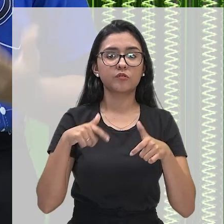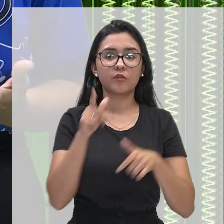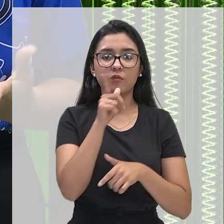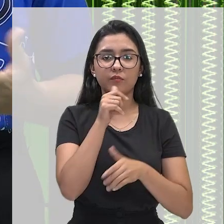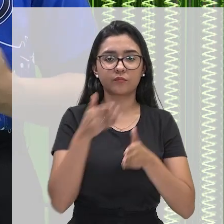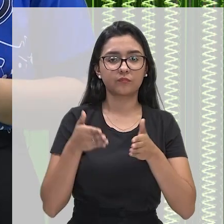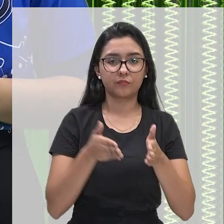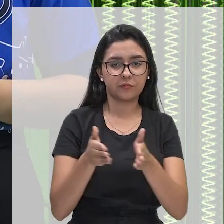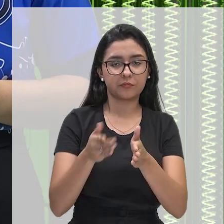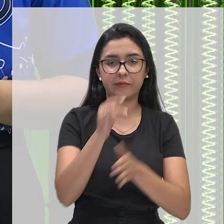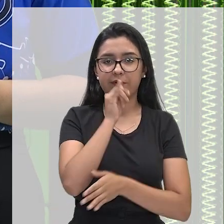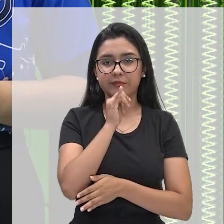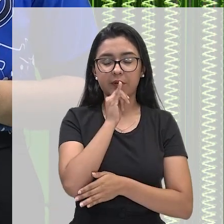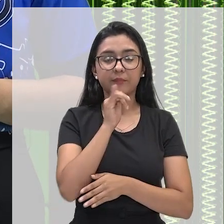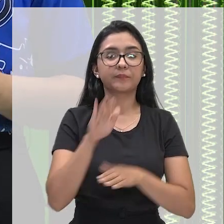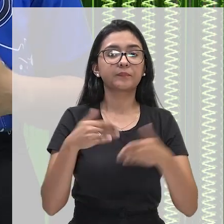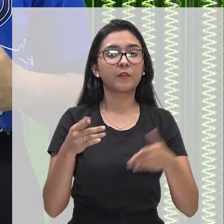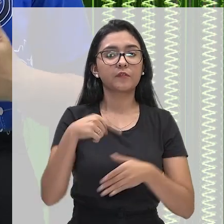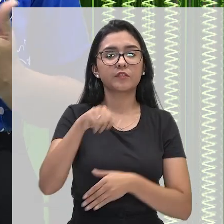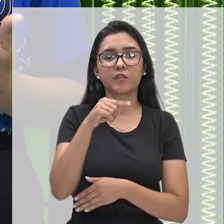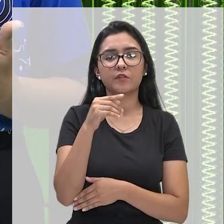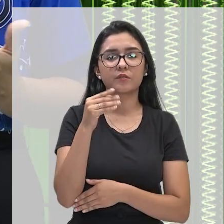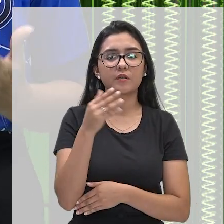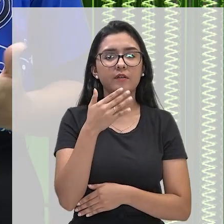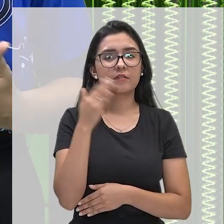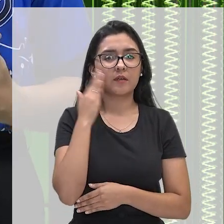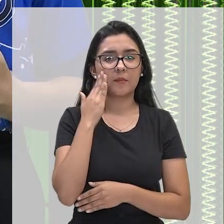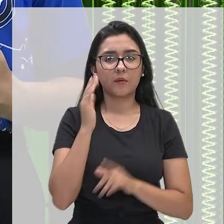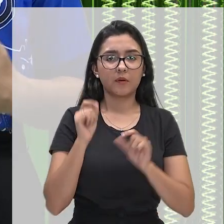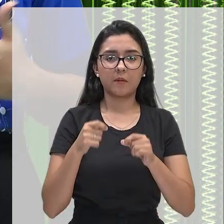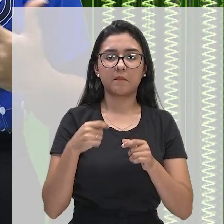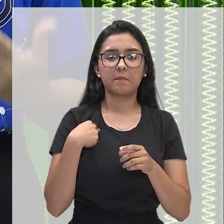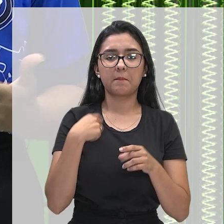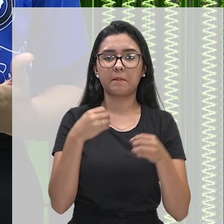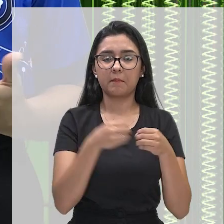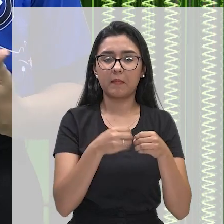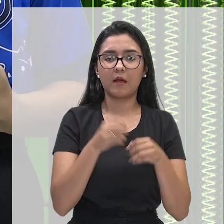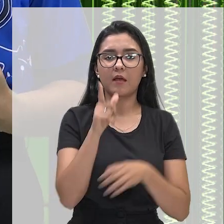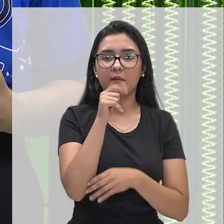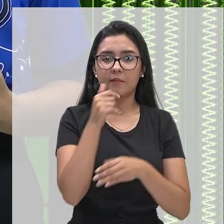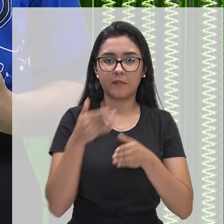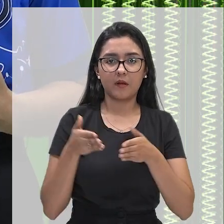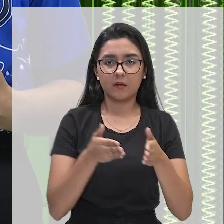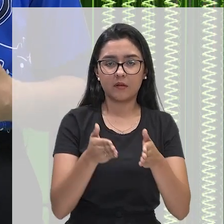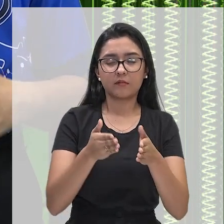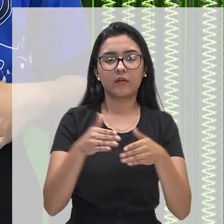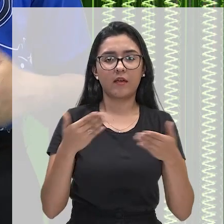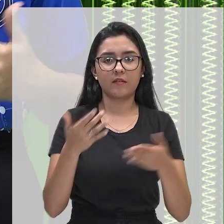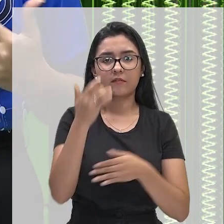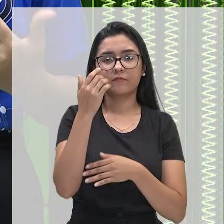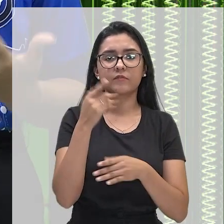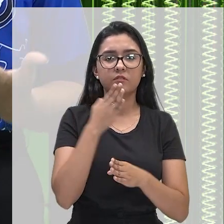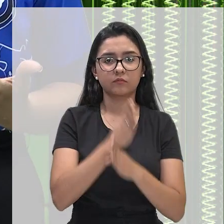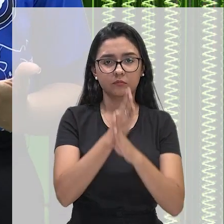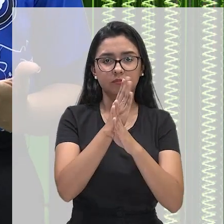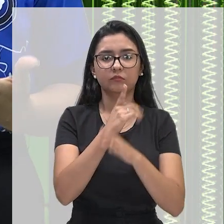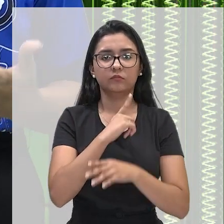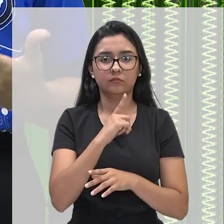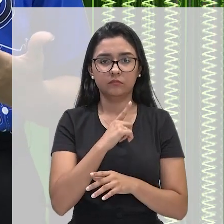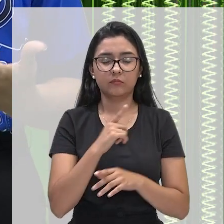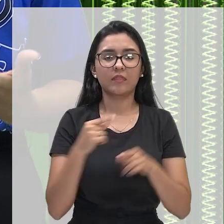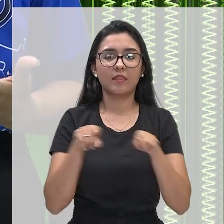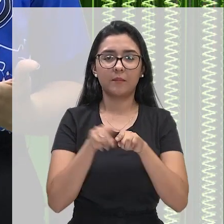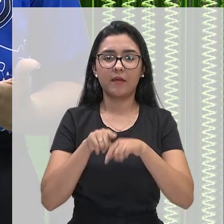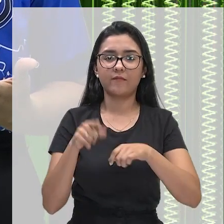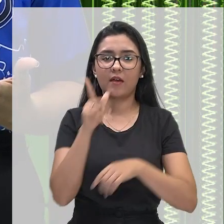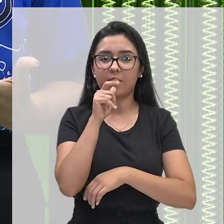em igarapés, por exemplo. Então você já deve ter visto aí próximos a rios, igarapés. É bem provável que você já